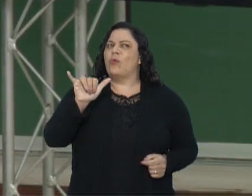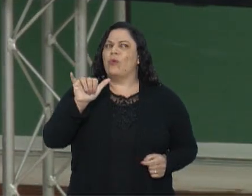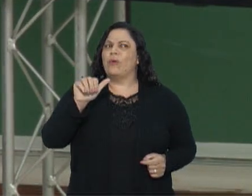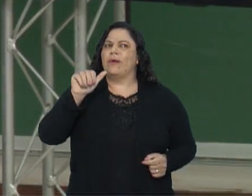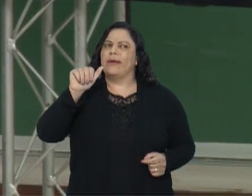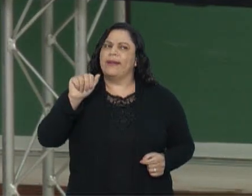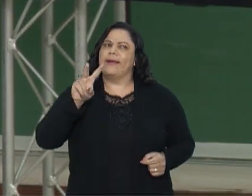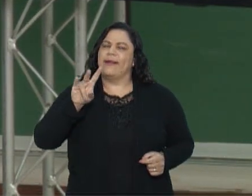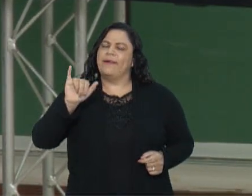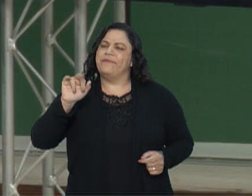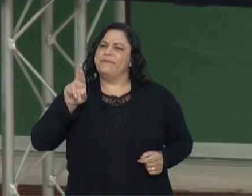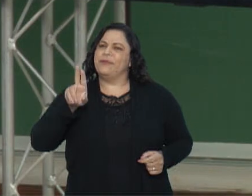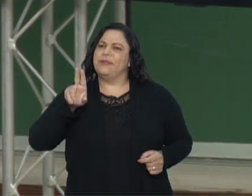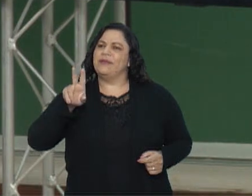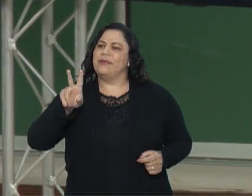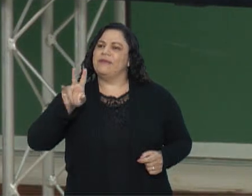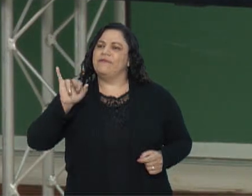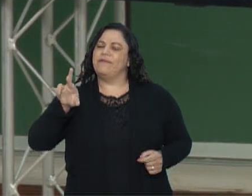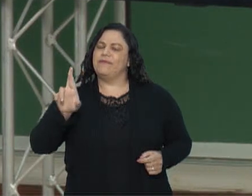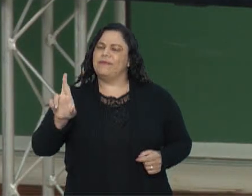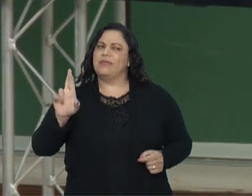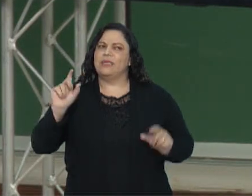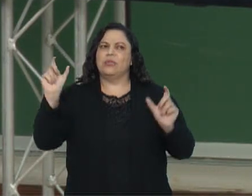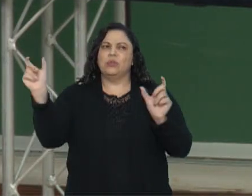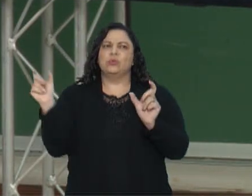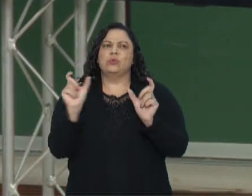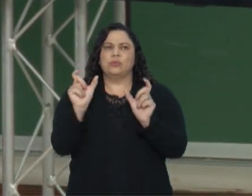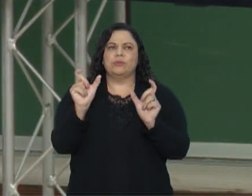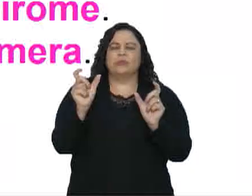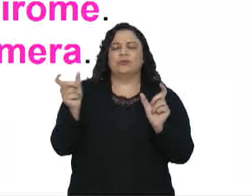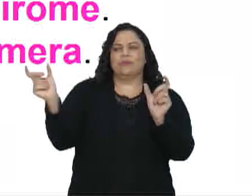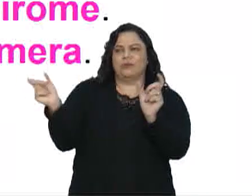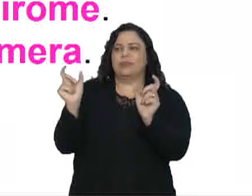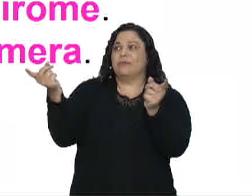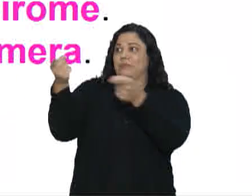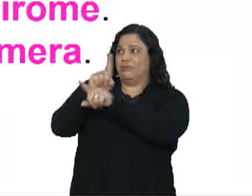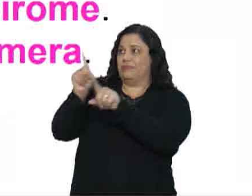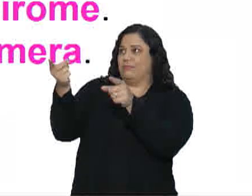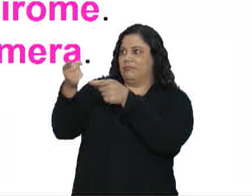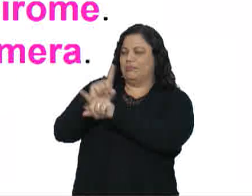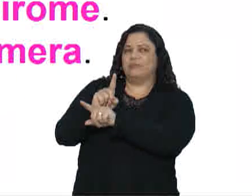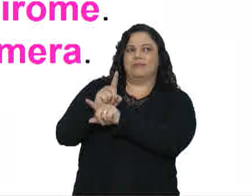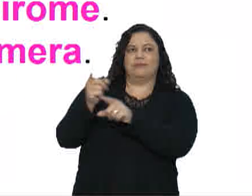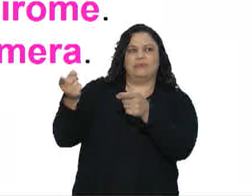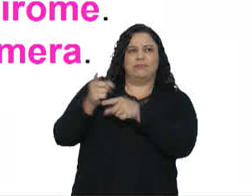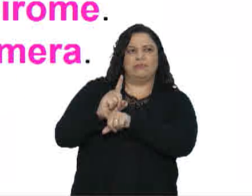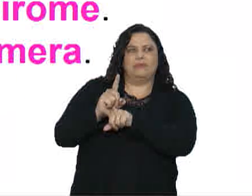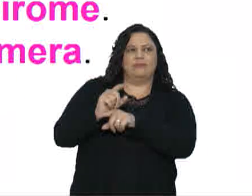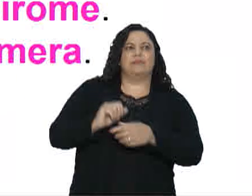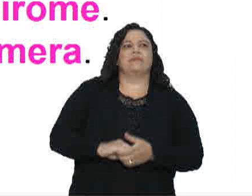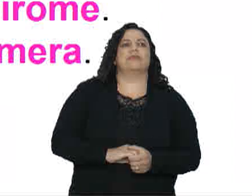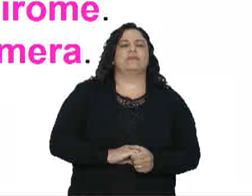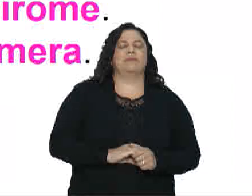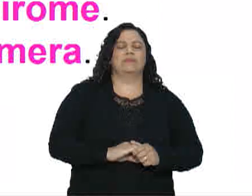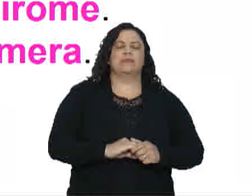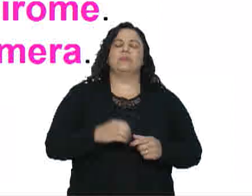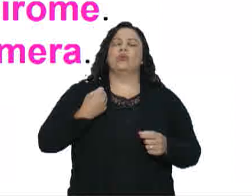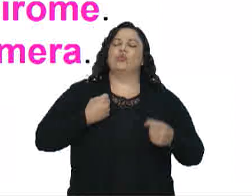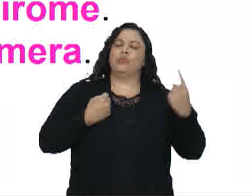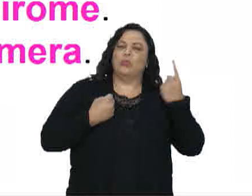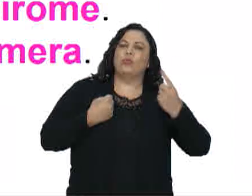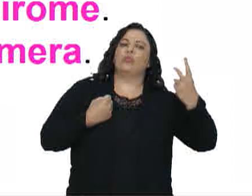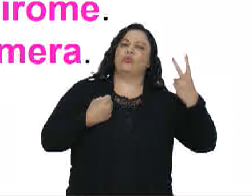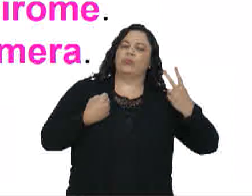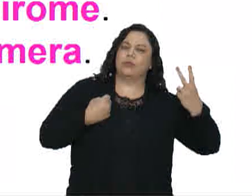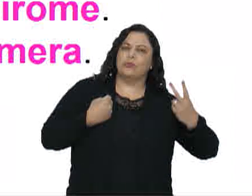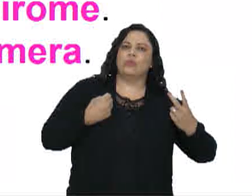substituímos o que guay por que chévere. A 2, vas a agarrar. Substituímos autobús por colectivo. 3,